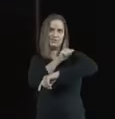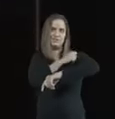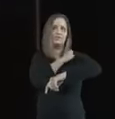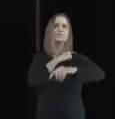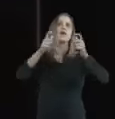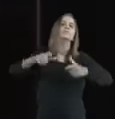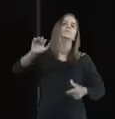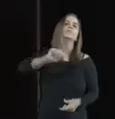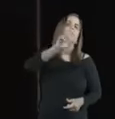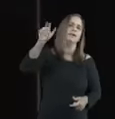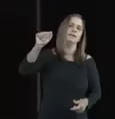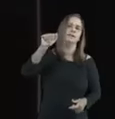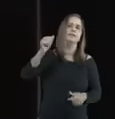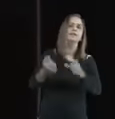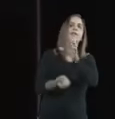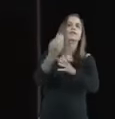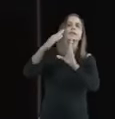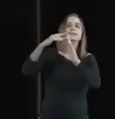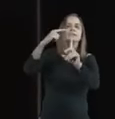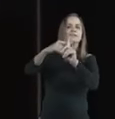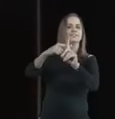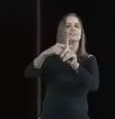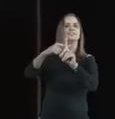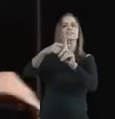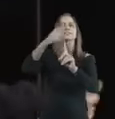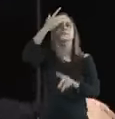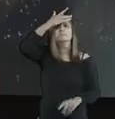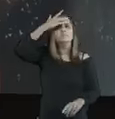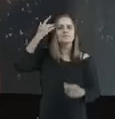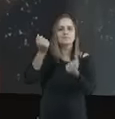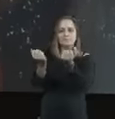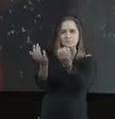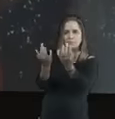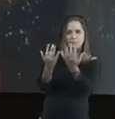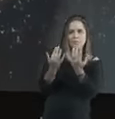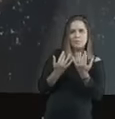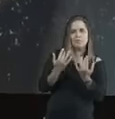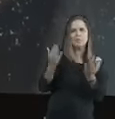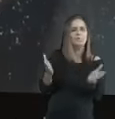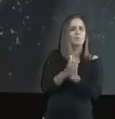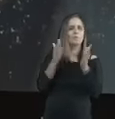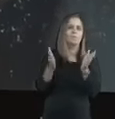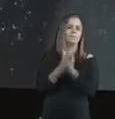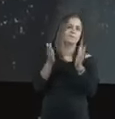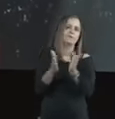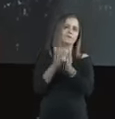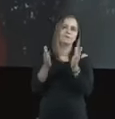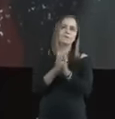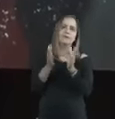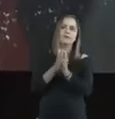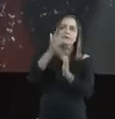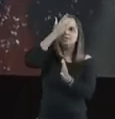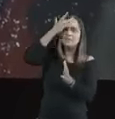vida financeira, apertadinho, e tinha mais 8 pessoas com uma condição, 10 pessoas com uma condição de